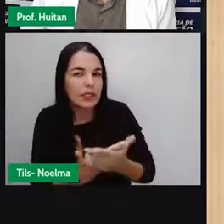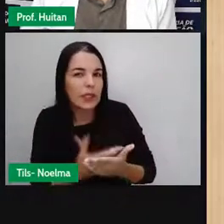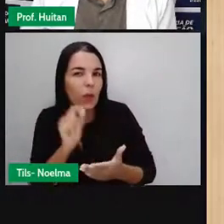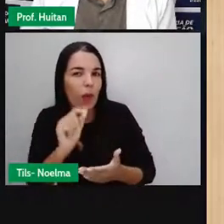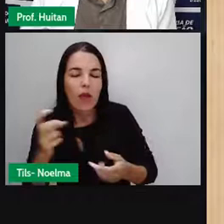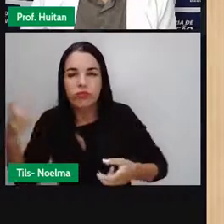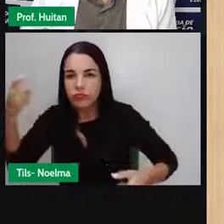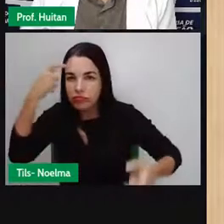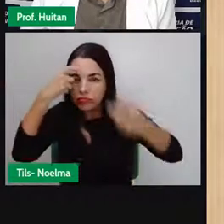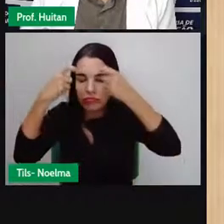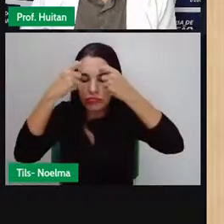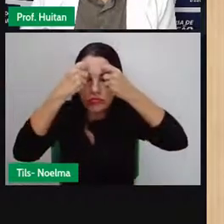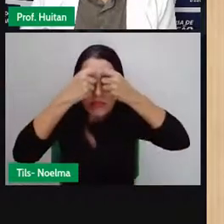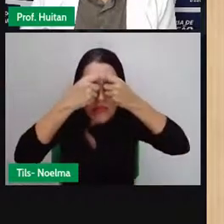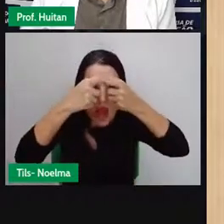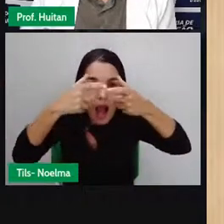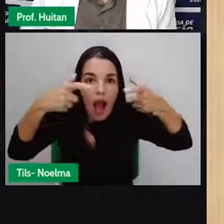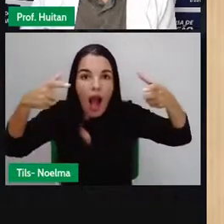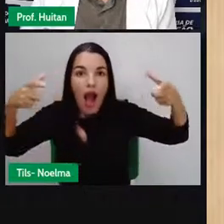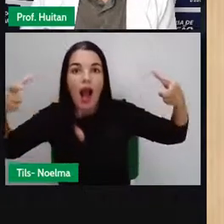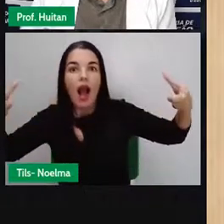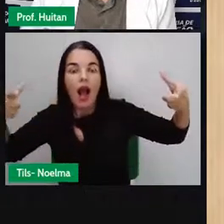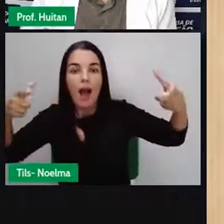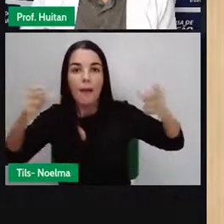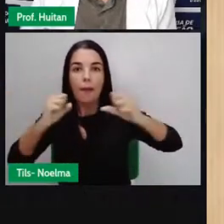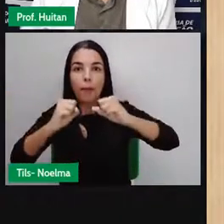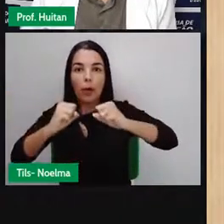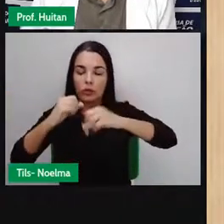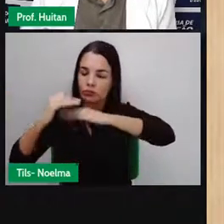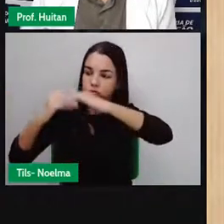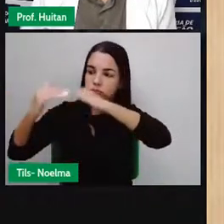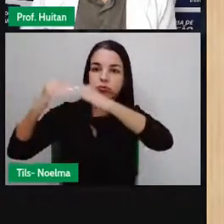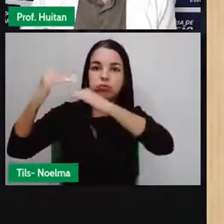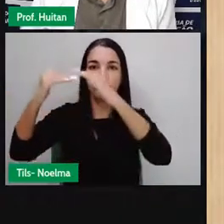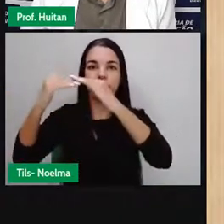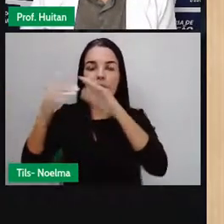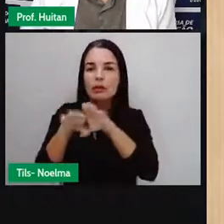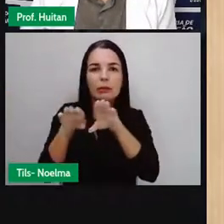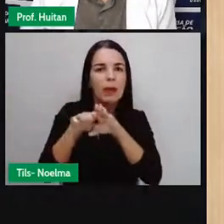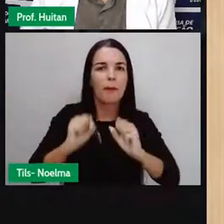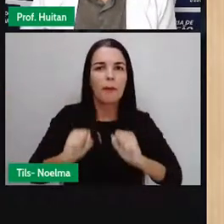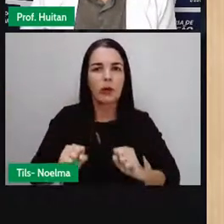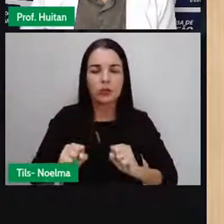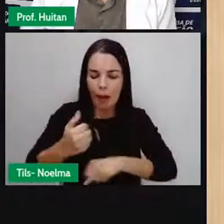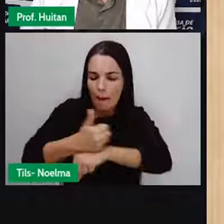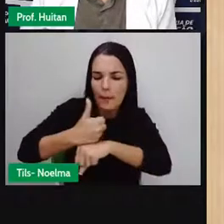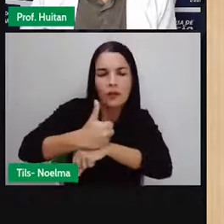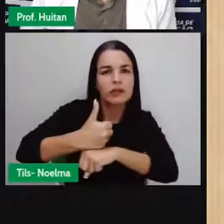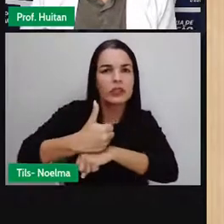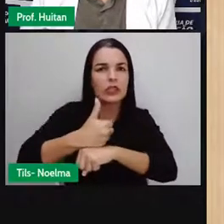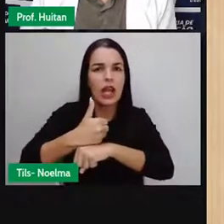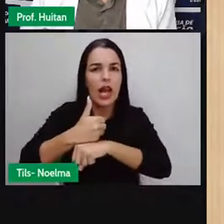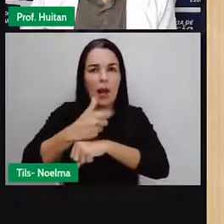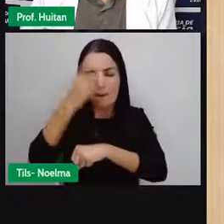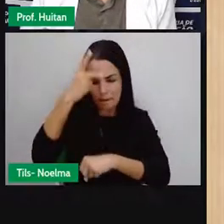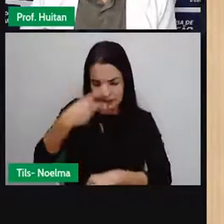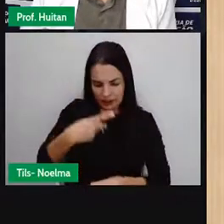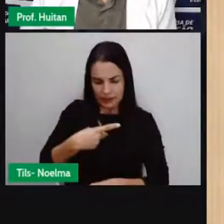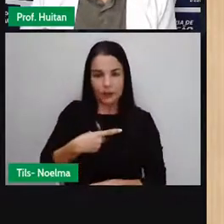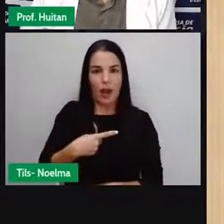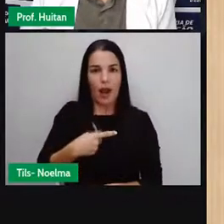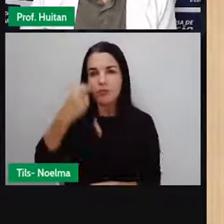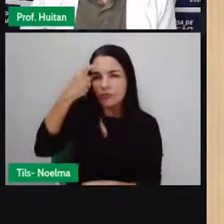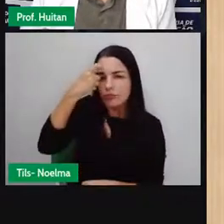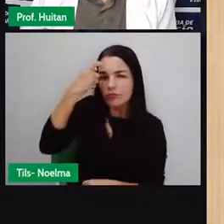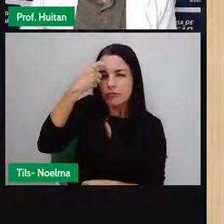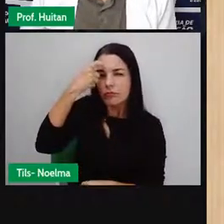a crescer mais, amadurecer mais em vários aspectos, profissional, pessoal, psicológico,